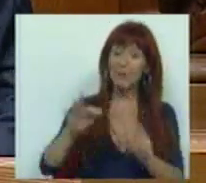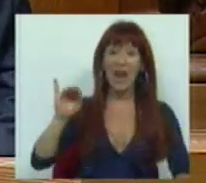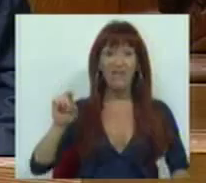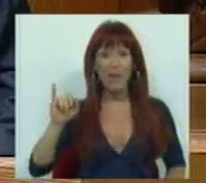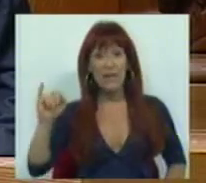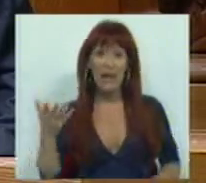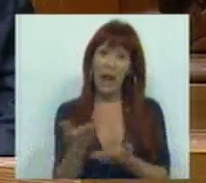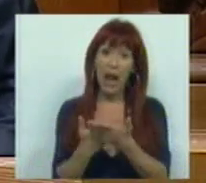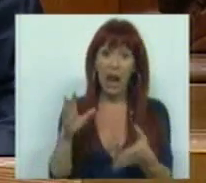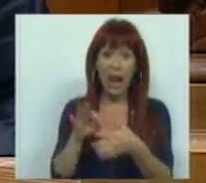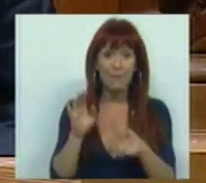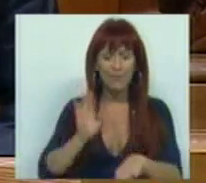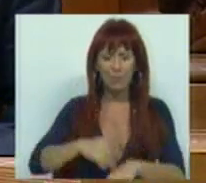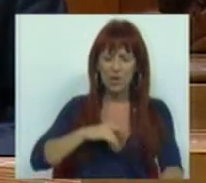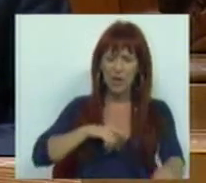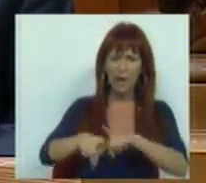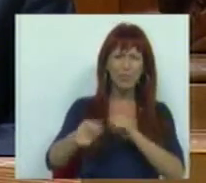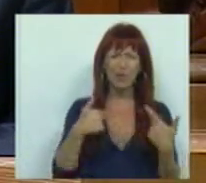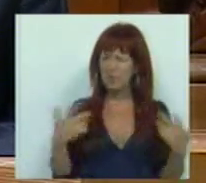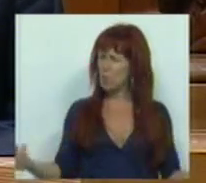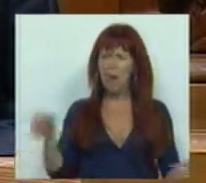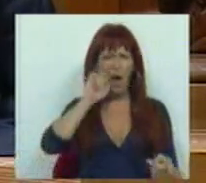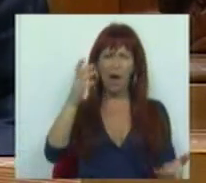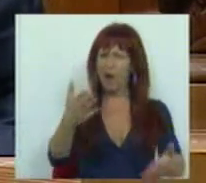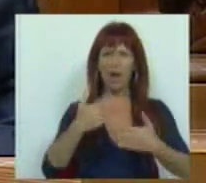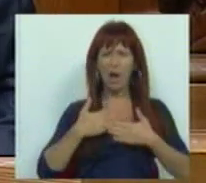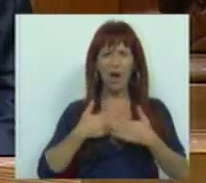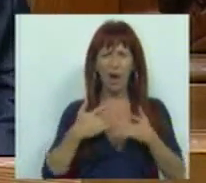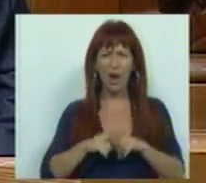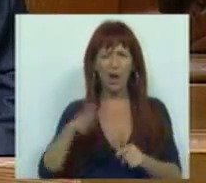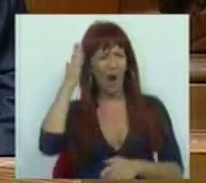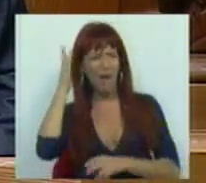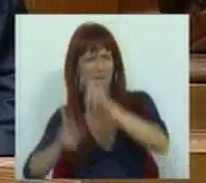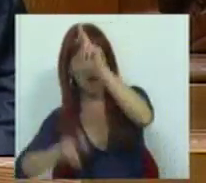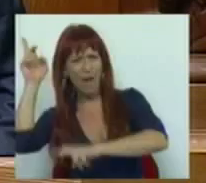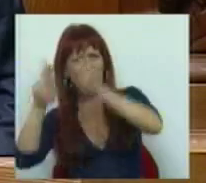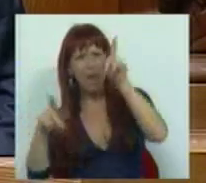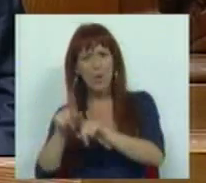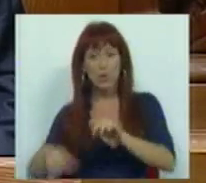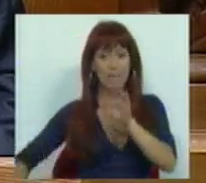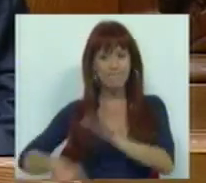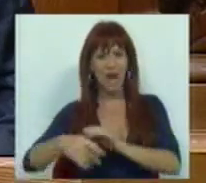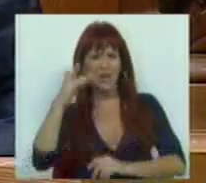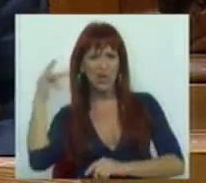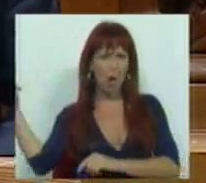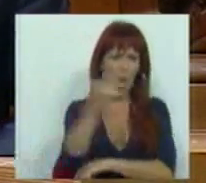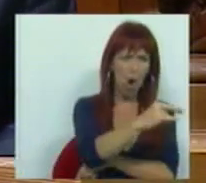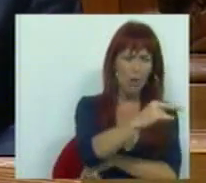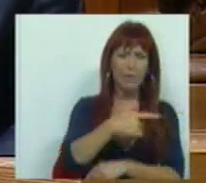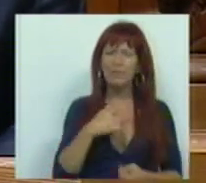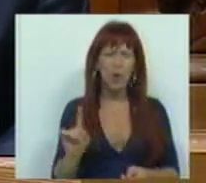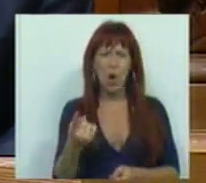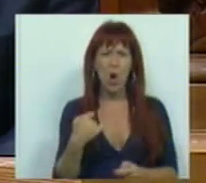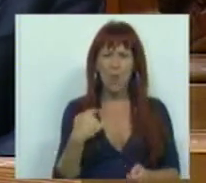na economia, pelas políticas que não nos protegem da especulação e das ameaças externas e que não